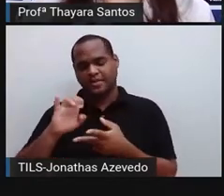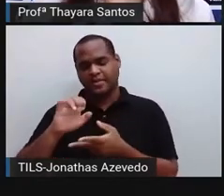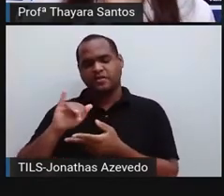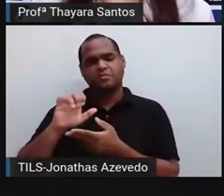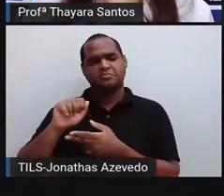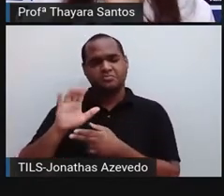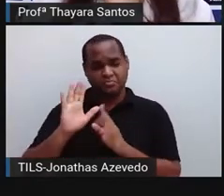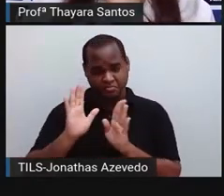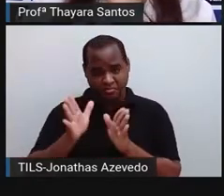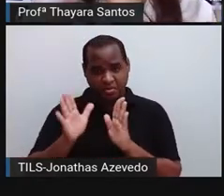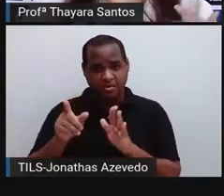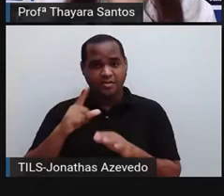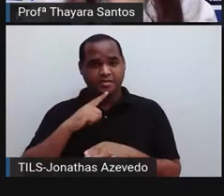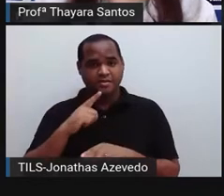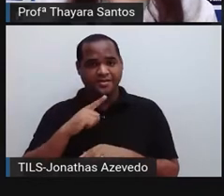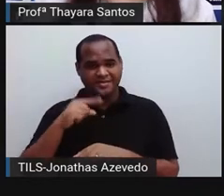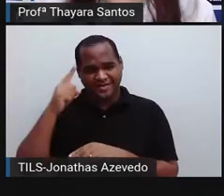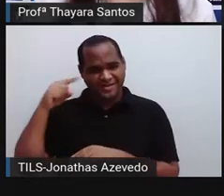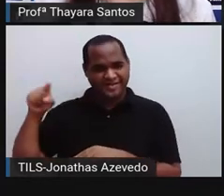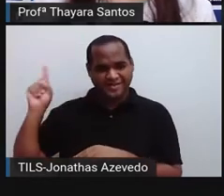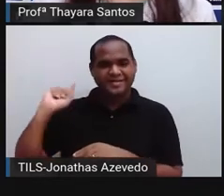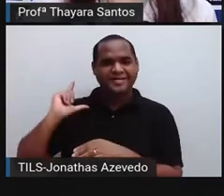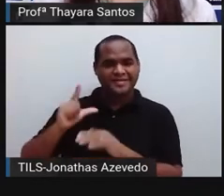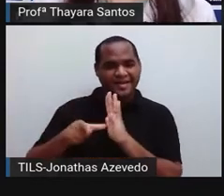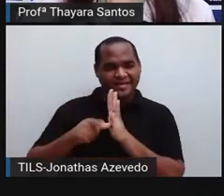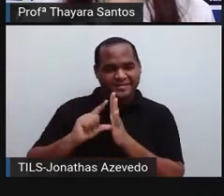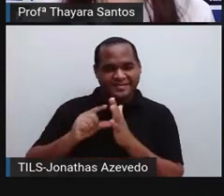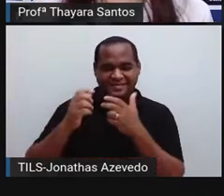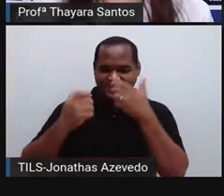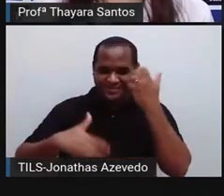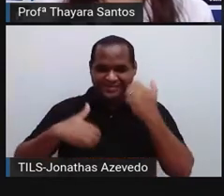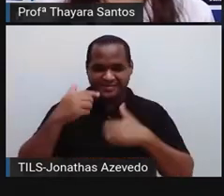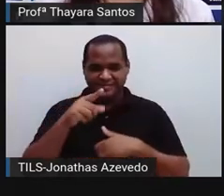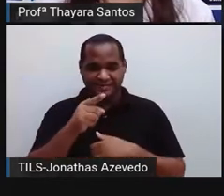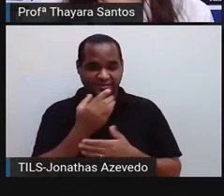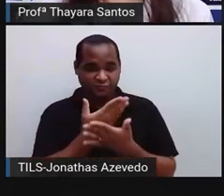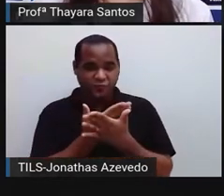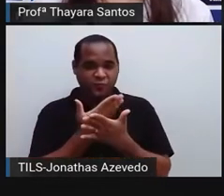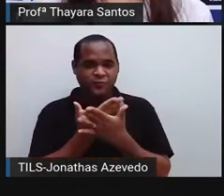Eu acho que vocês já ouviram lá nas séries anteriores falar sobre isso.